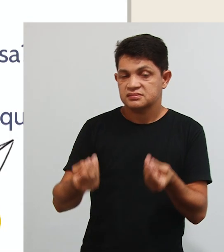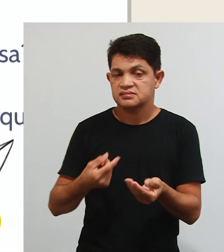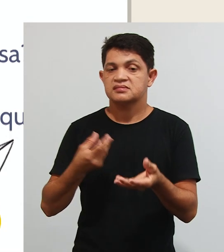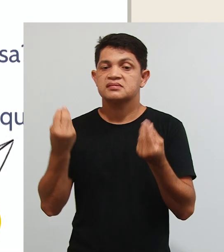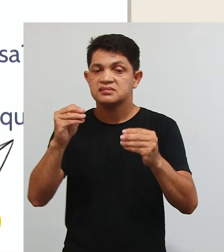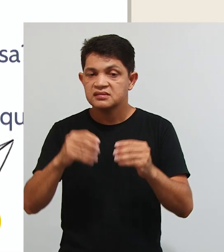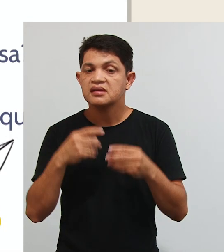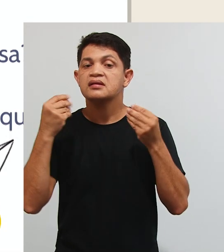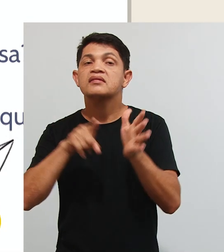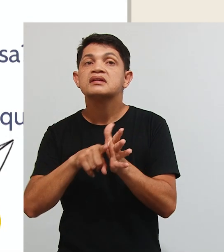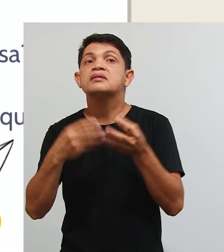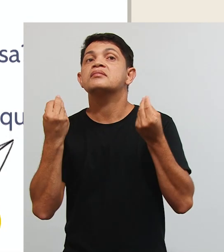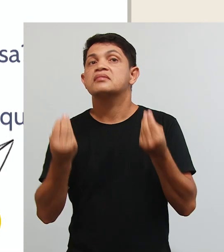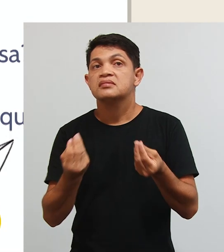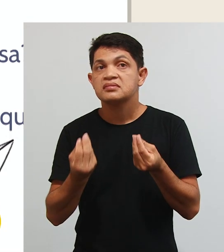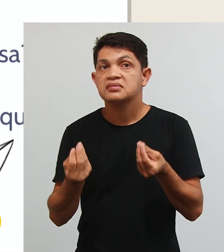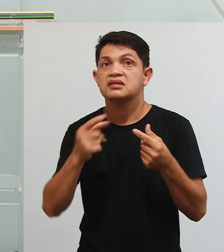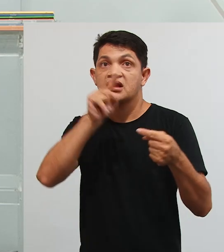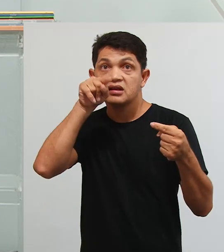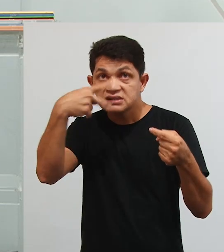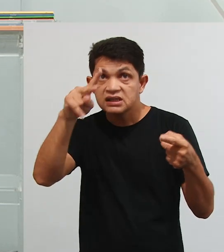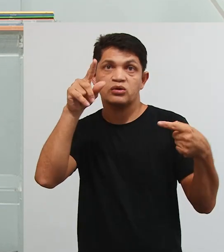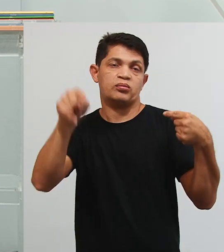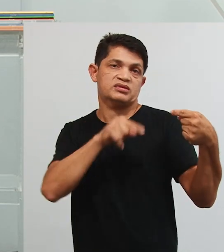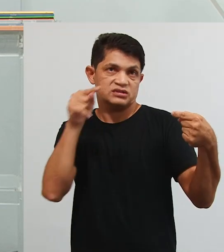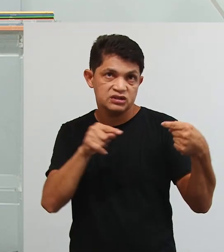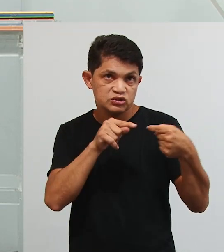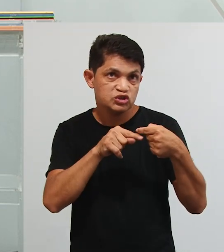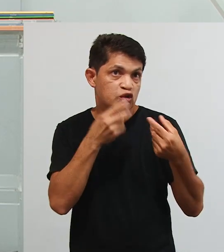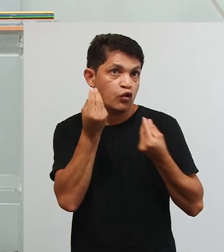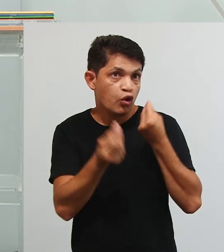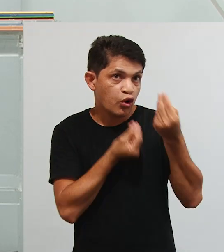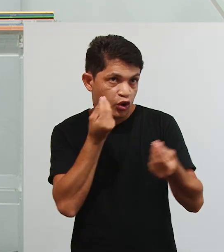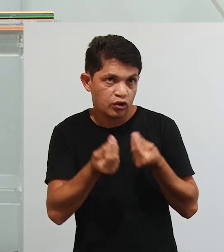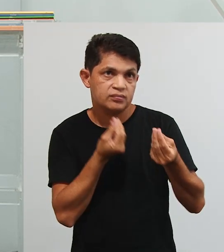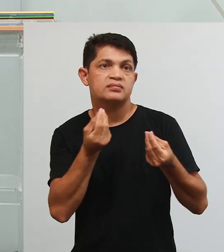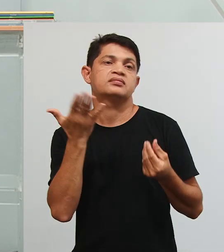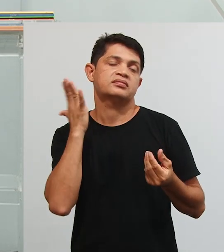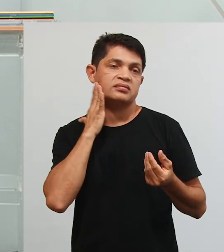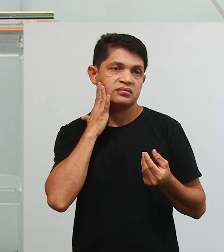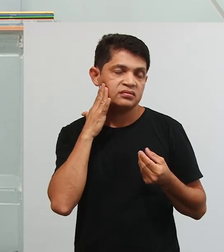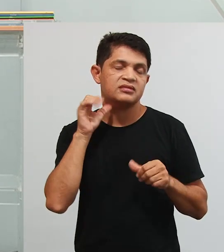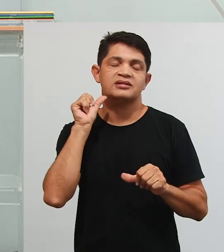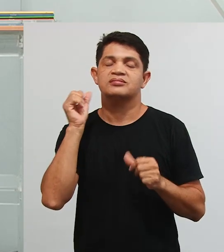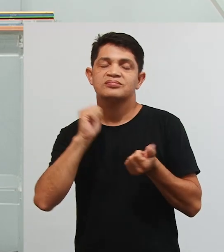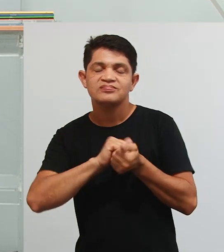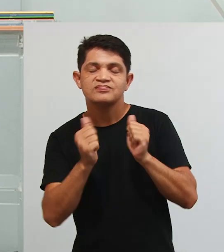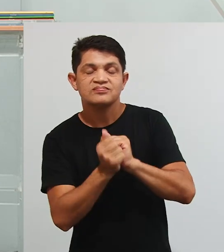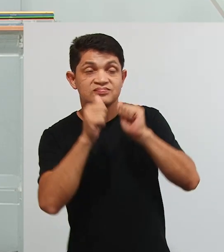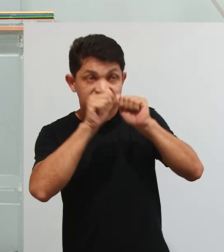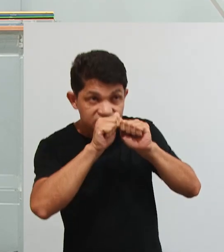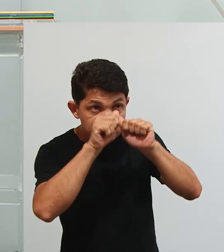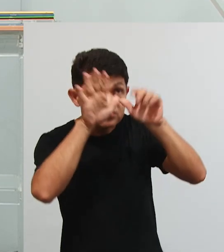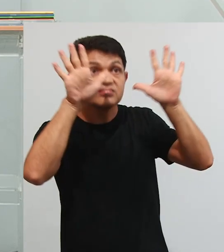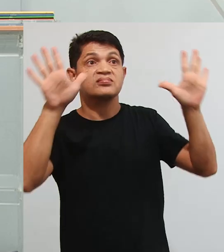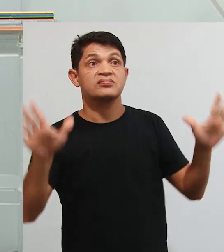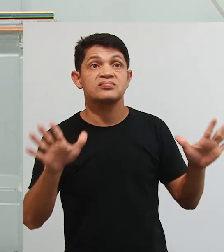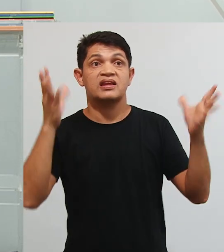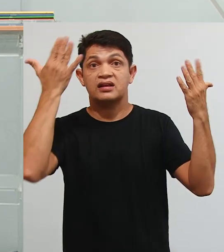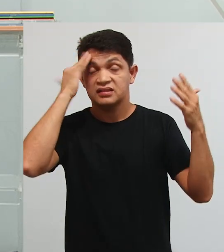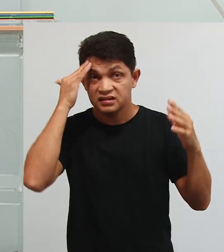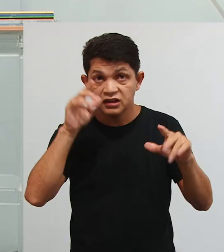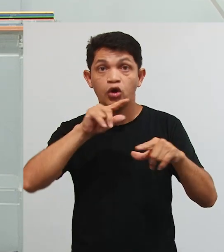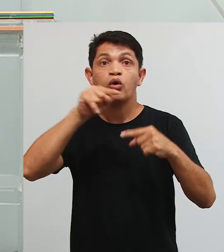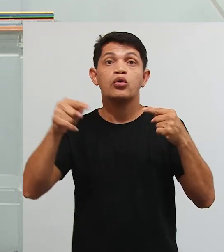pesquisa para quê? É o seu objetivo. O objetivo, você tem que estar muito claro. Então, se tem